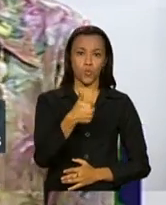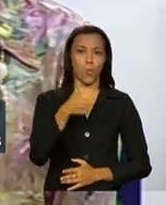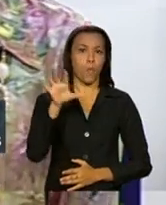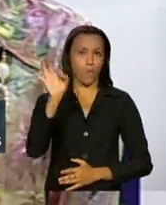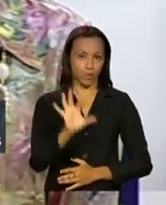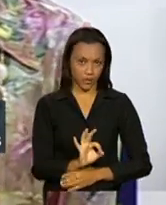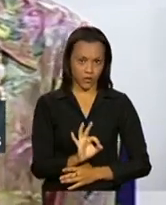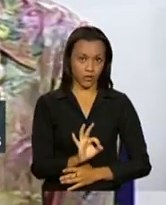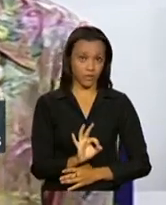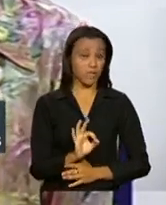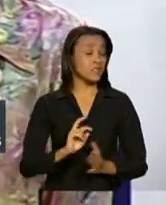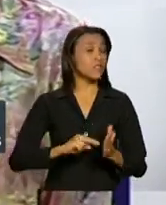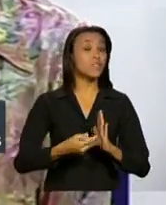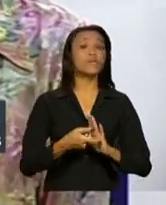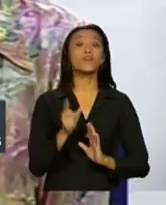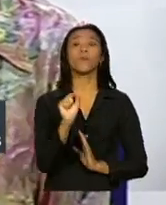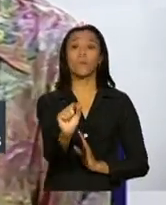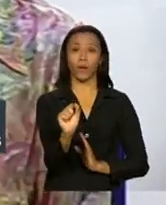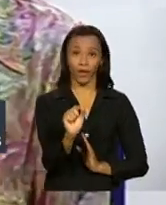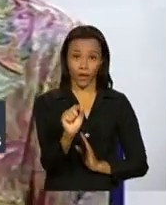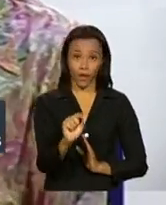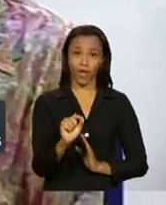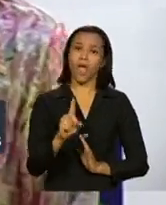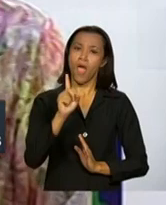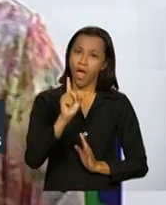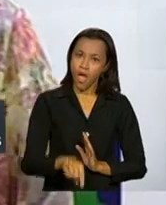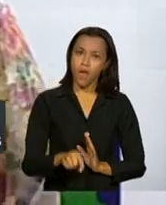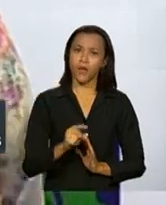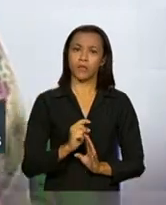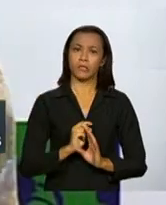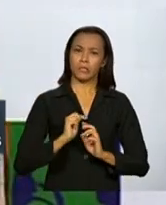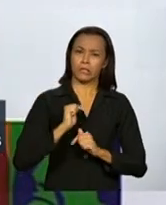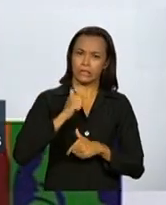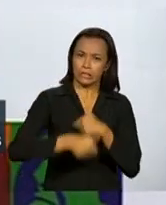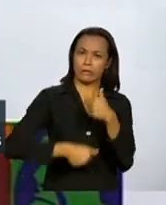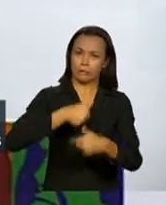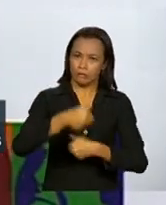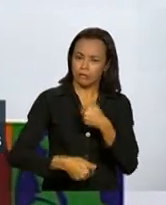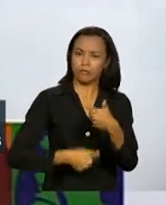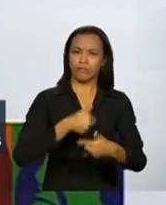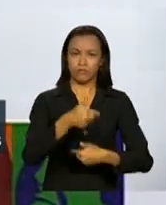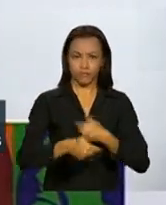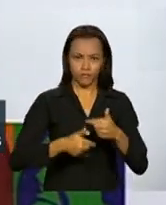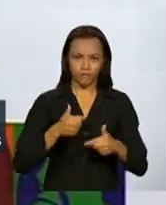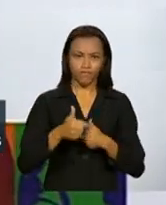né Isso significa um empenho Fortíssimo